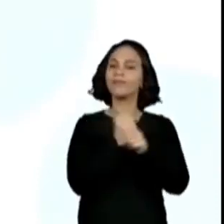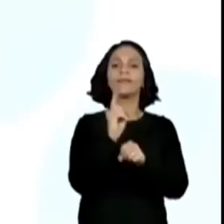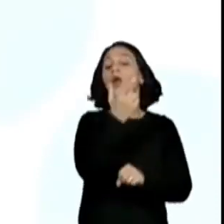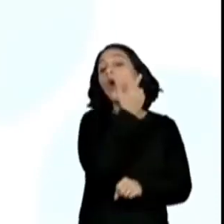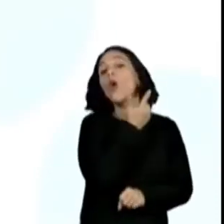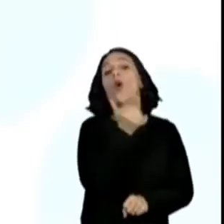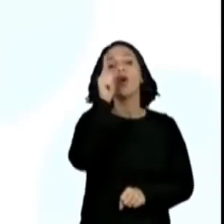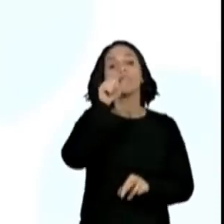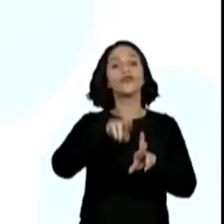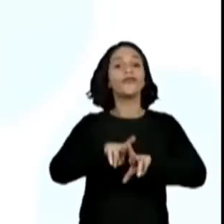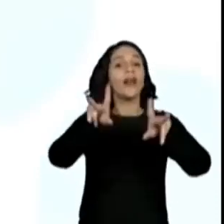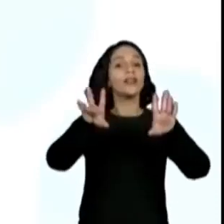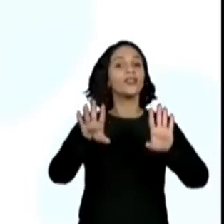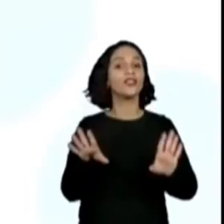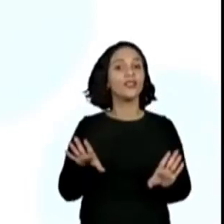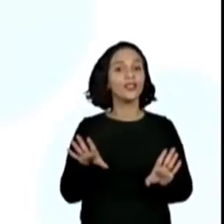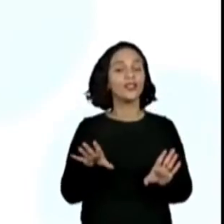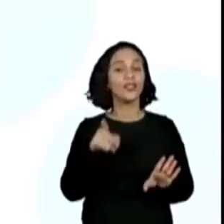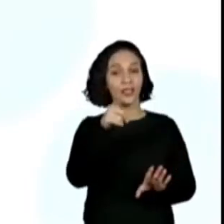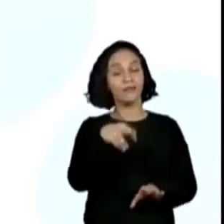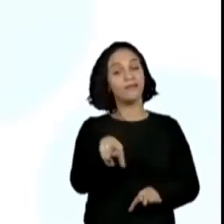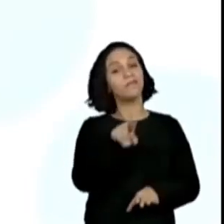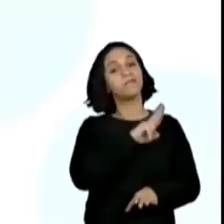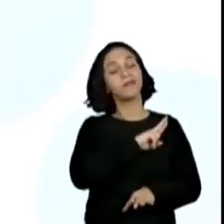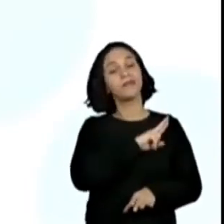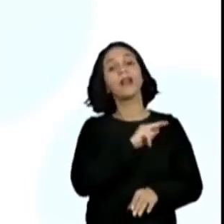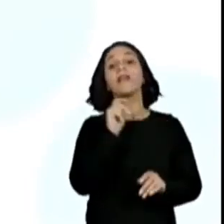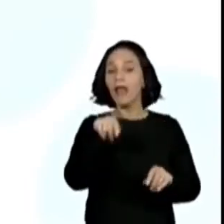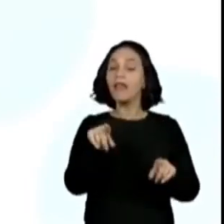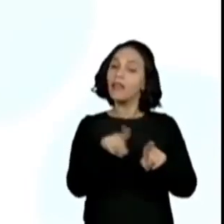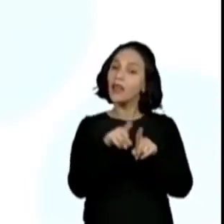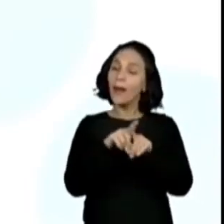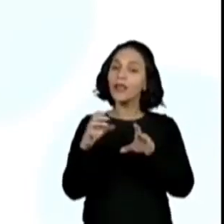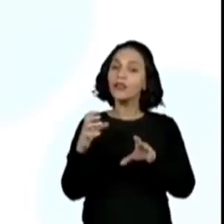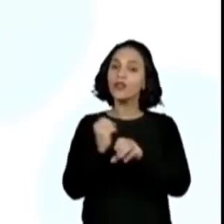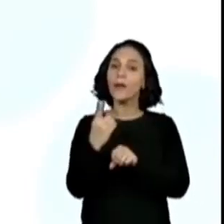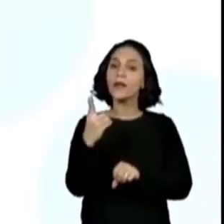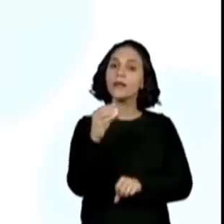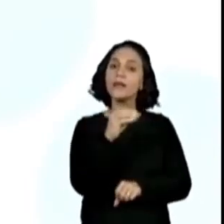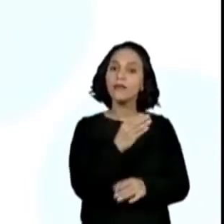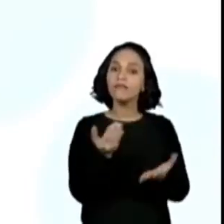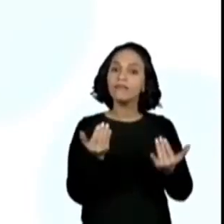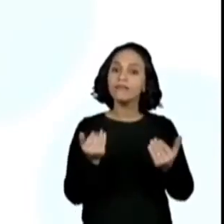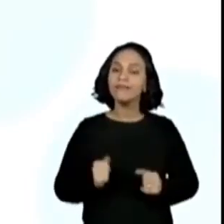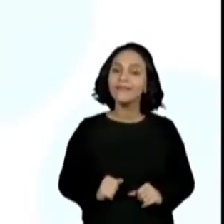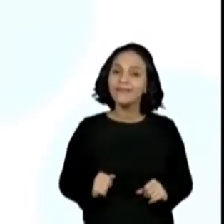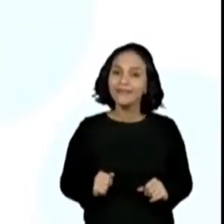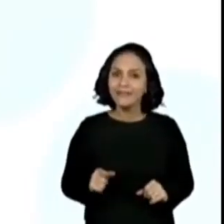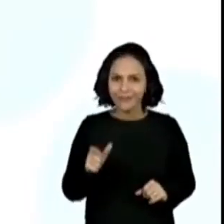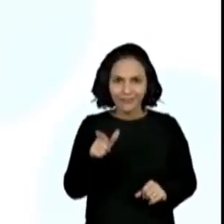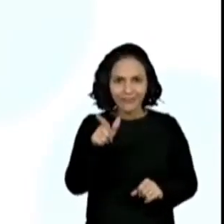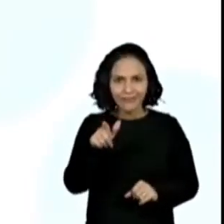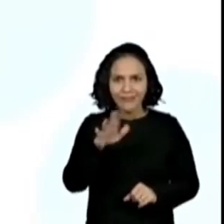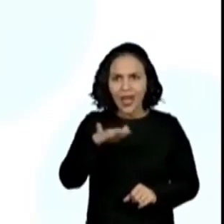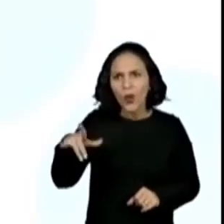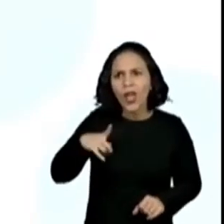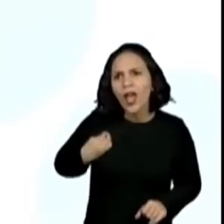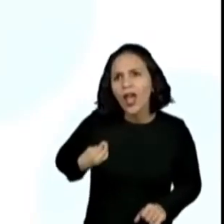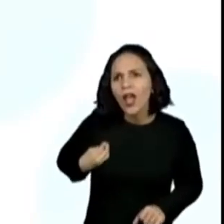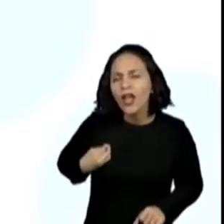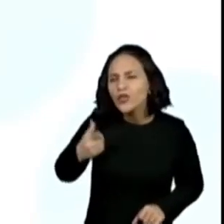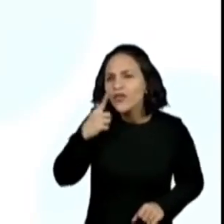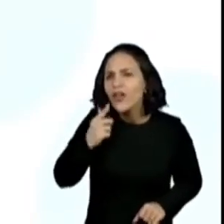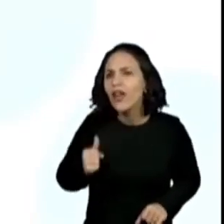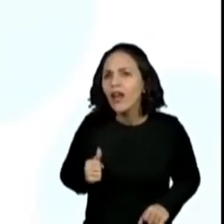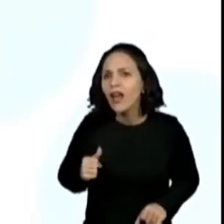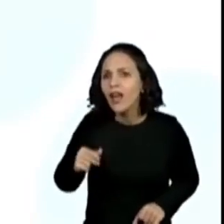quero outras adições onde o resultado é 100 vamos lá será que tem aluno aí e aí